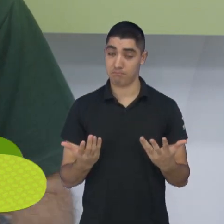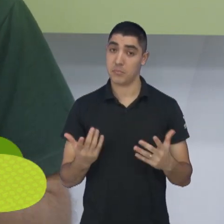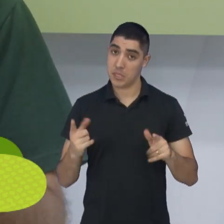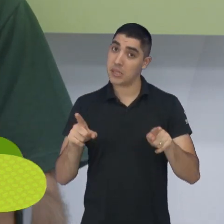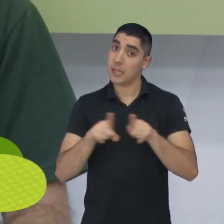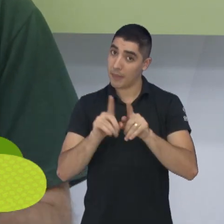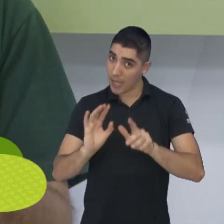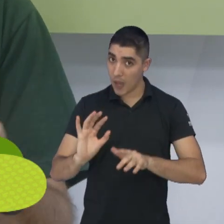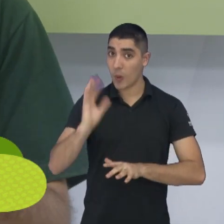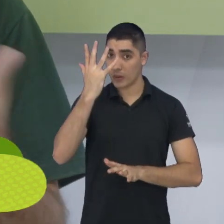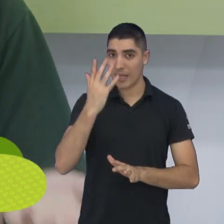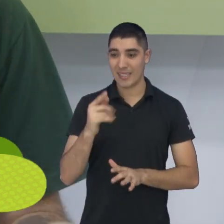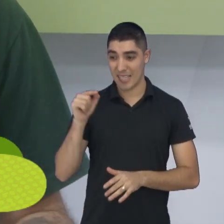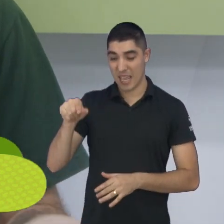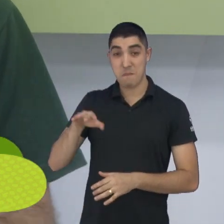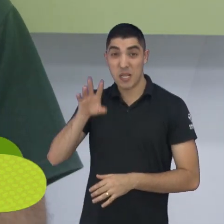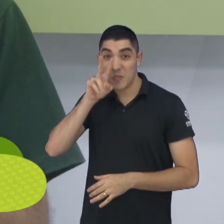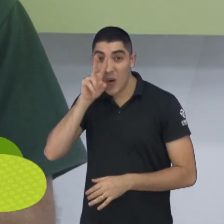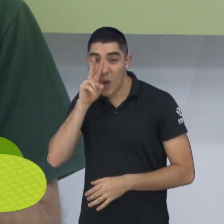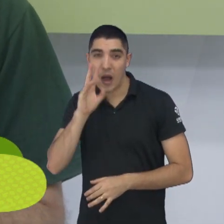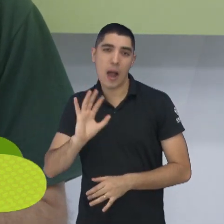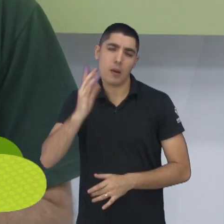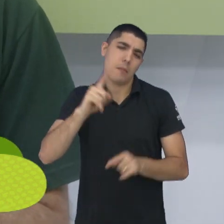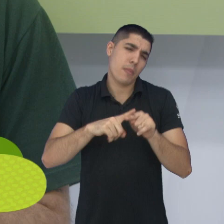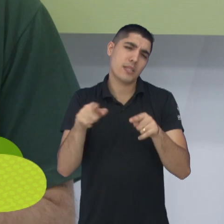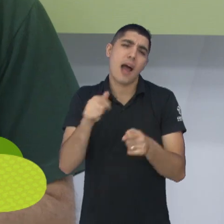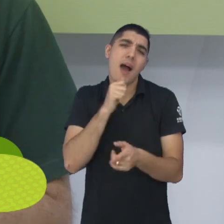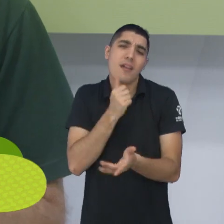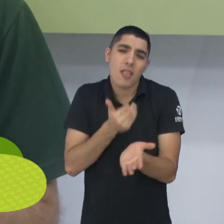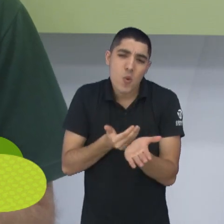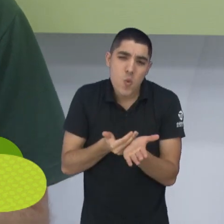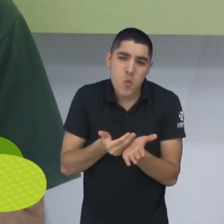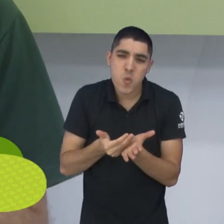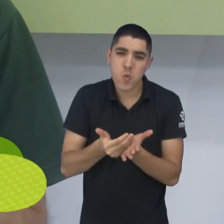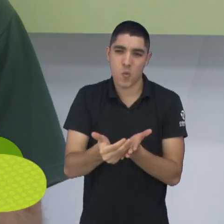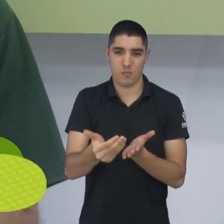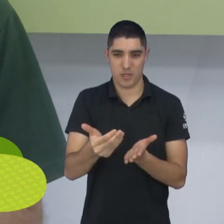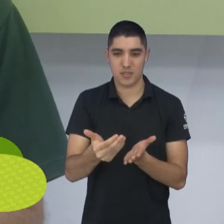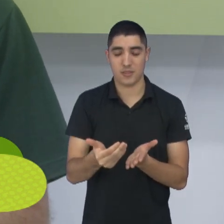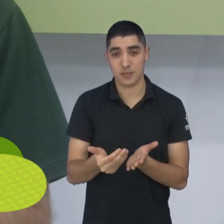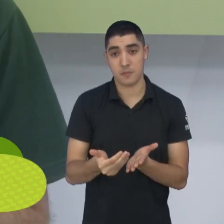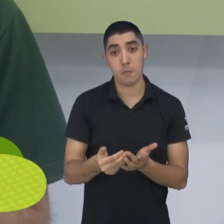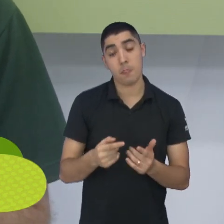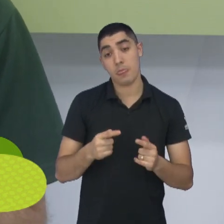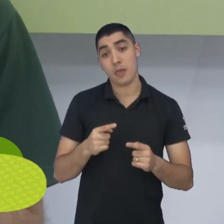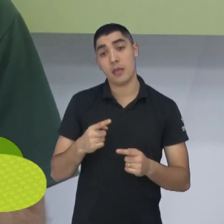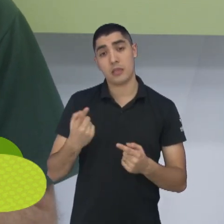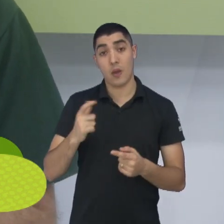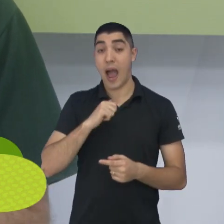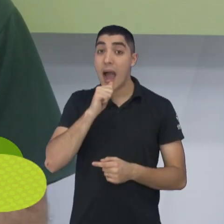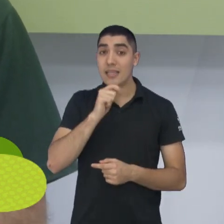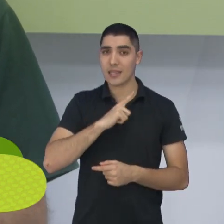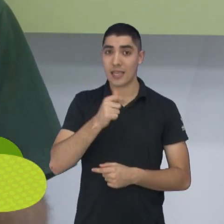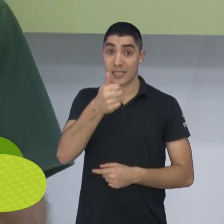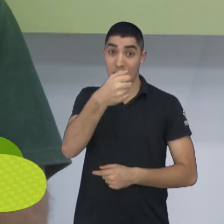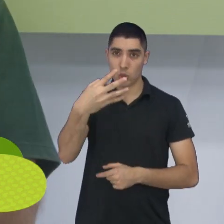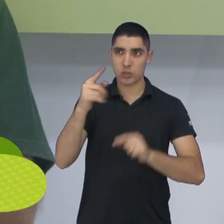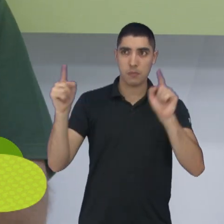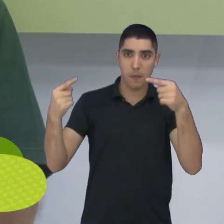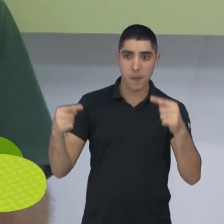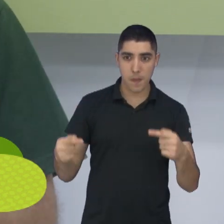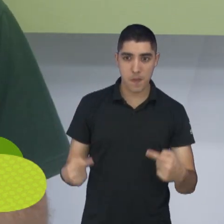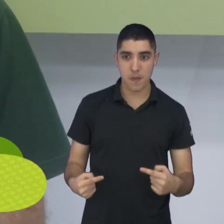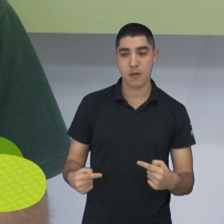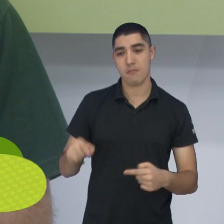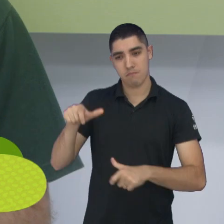vão caindo, né? Mas é o começo do campeonato, tem muita rodada aí, não tem tanta rodada, mas tem pelo menos 14 rodadas aí pela frente para o pessoal